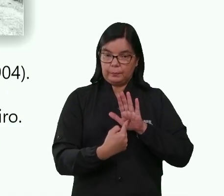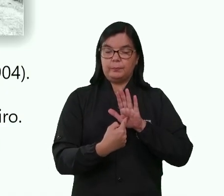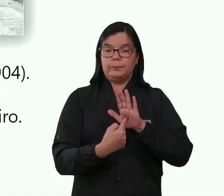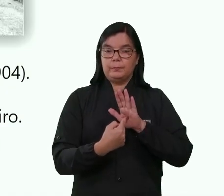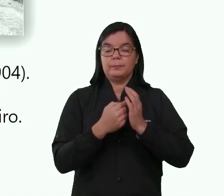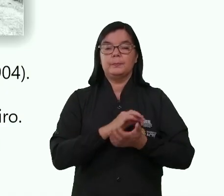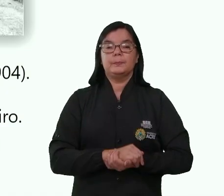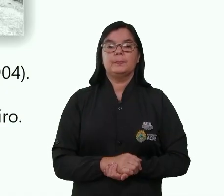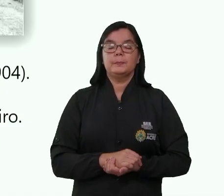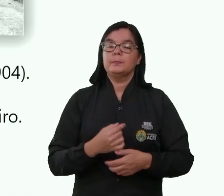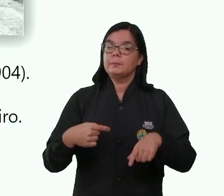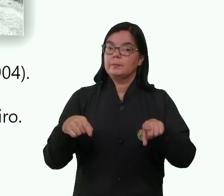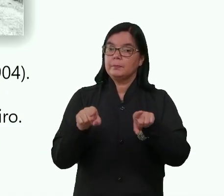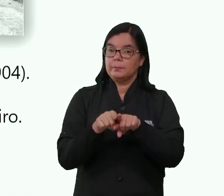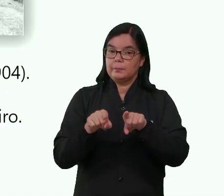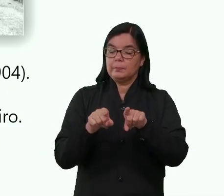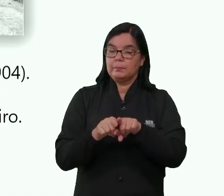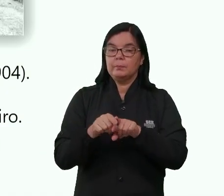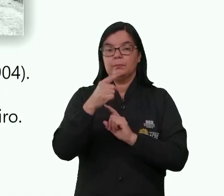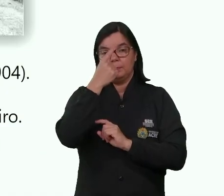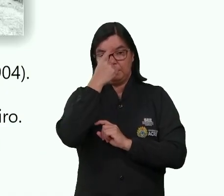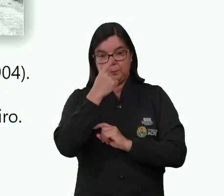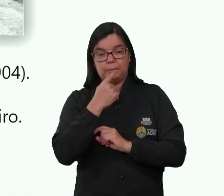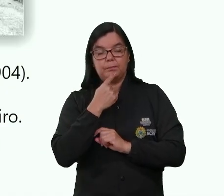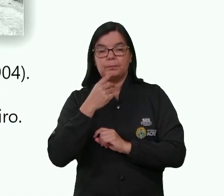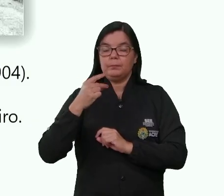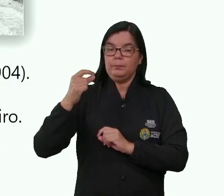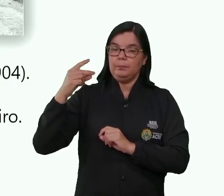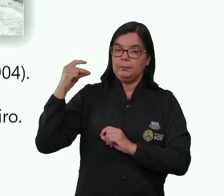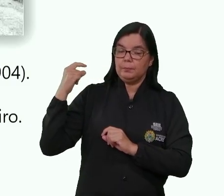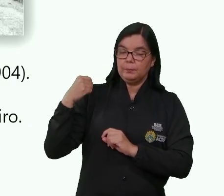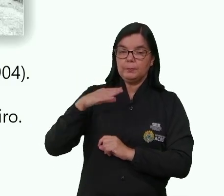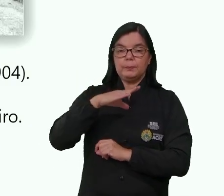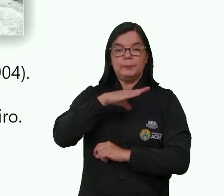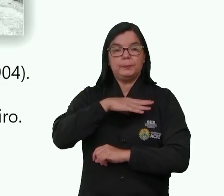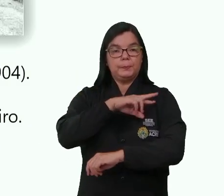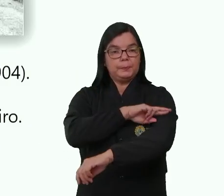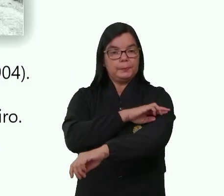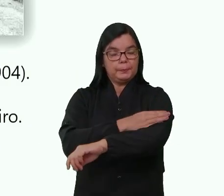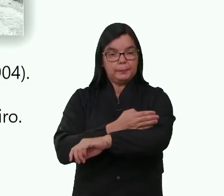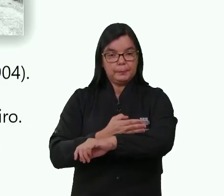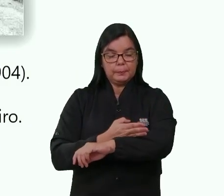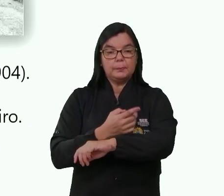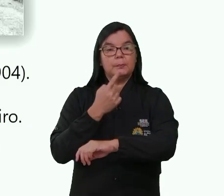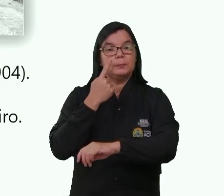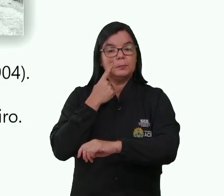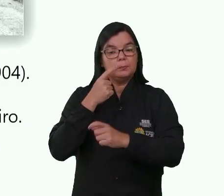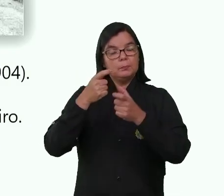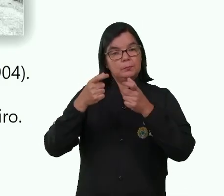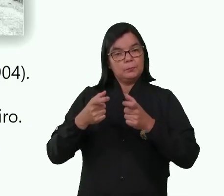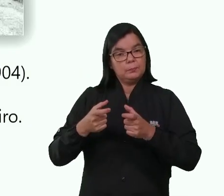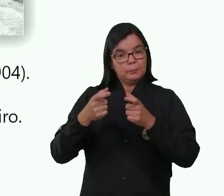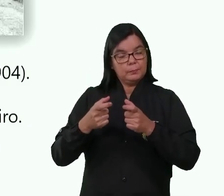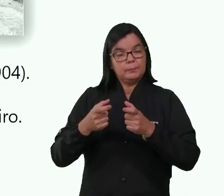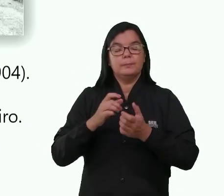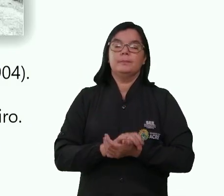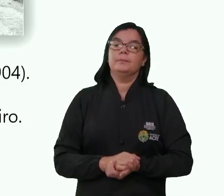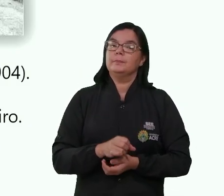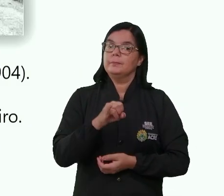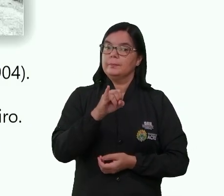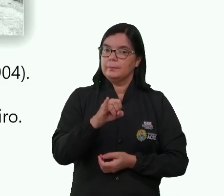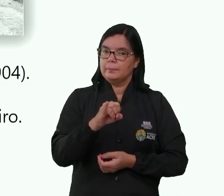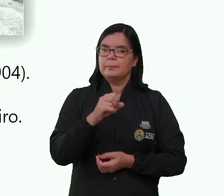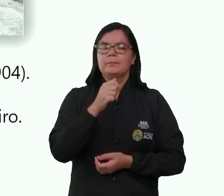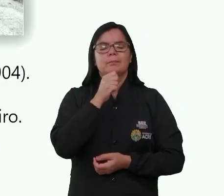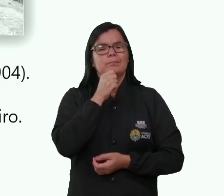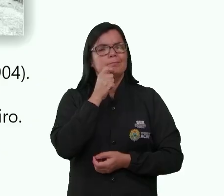imagem. Também é uma imagem antiga da cidade de Rio Branco. E eu vou localizar você, caso